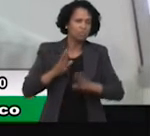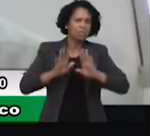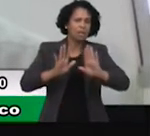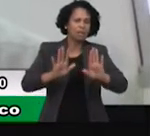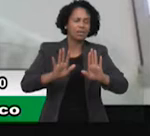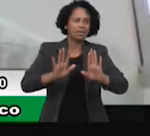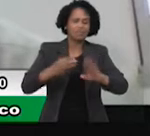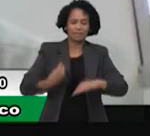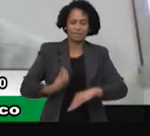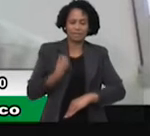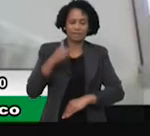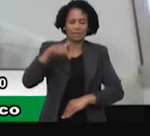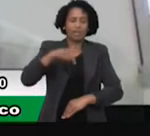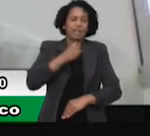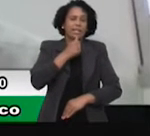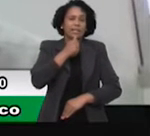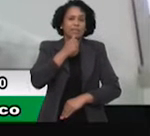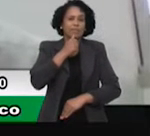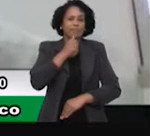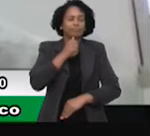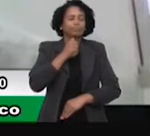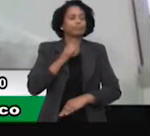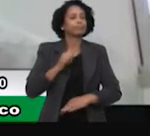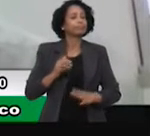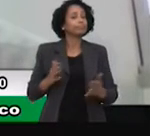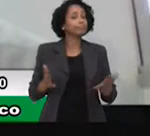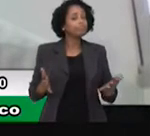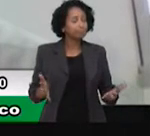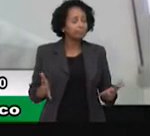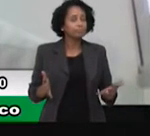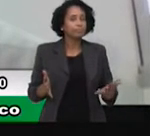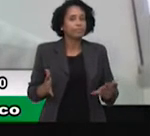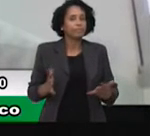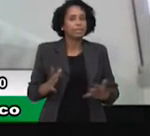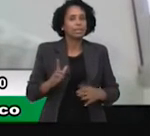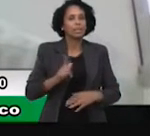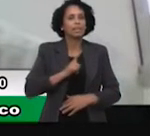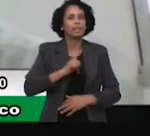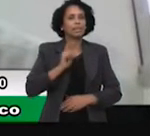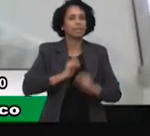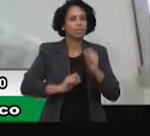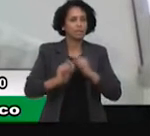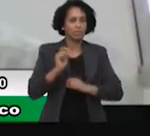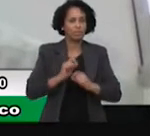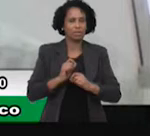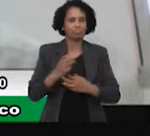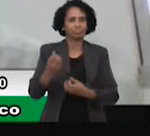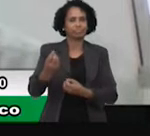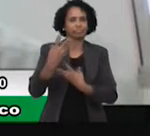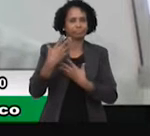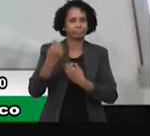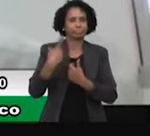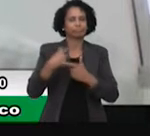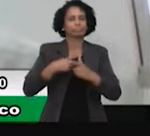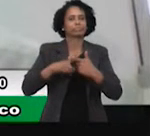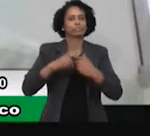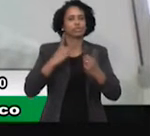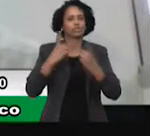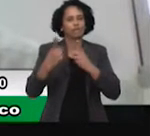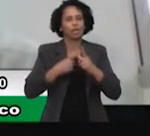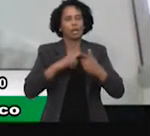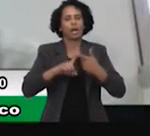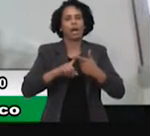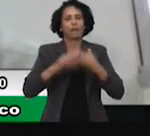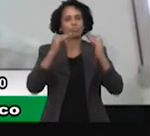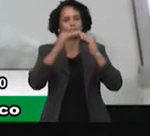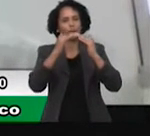deles, mas fica aí o ensinamento do que é o diálogo, do que é concordar, discordar, do